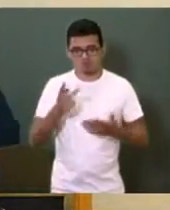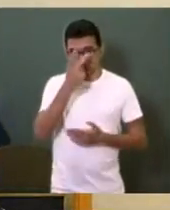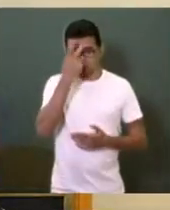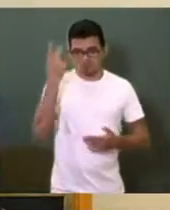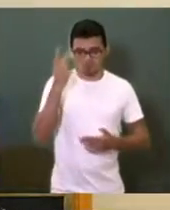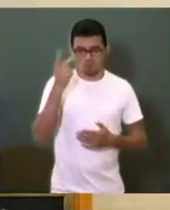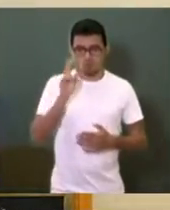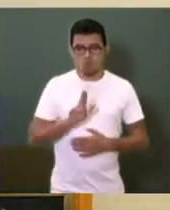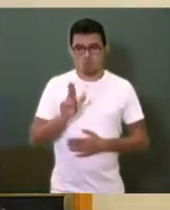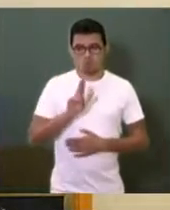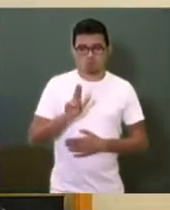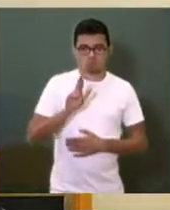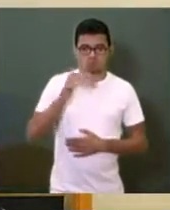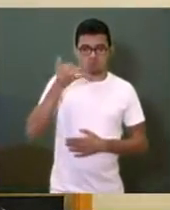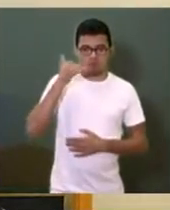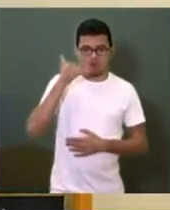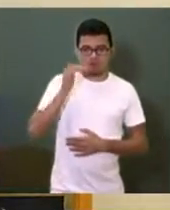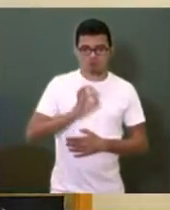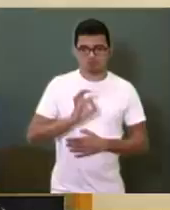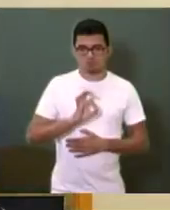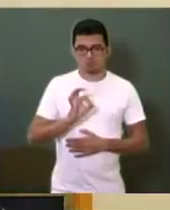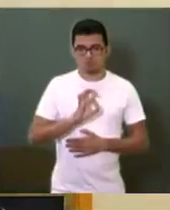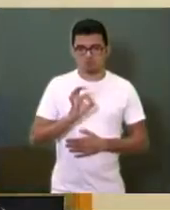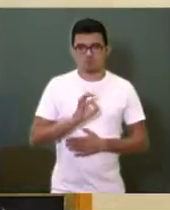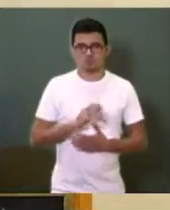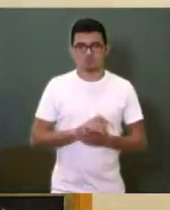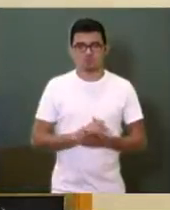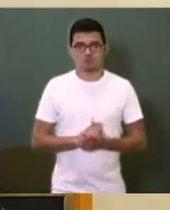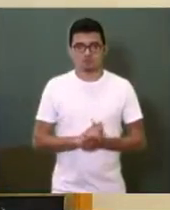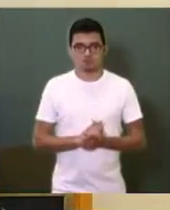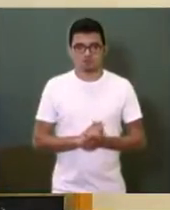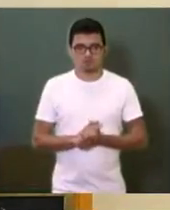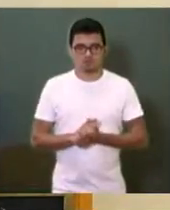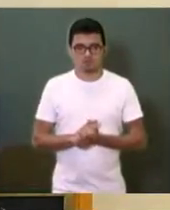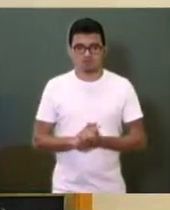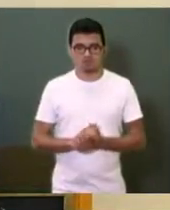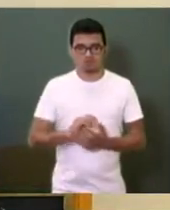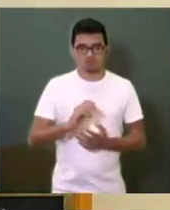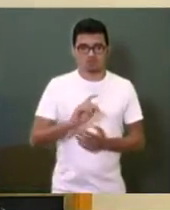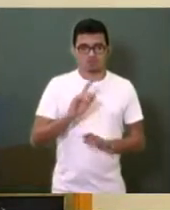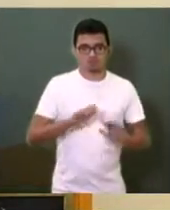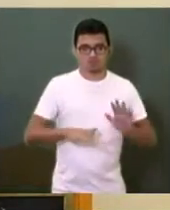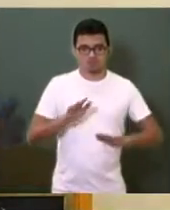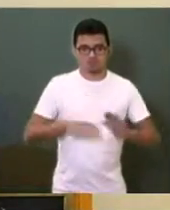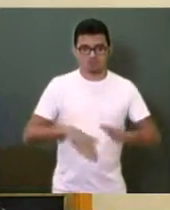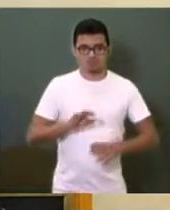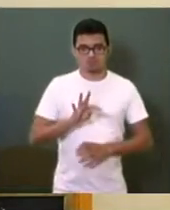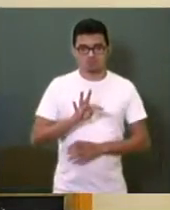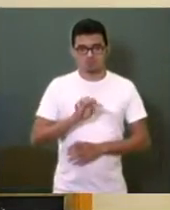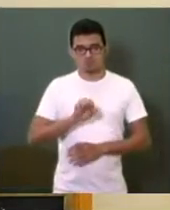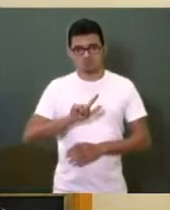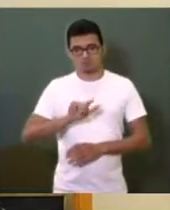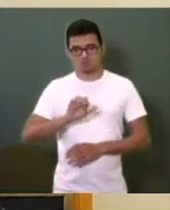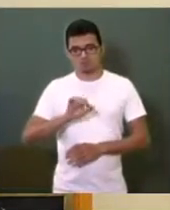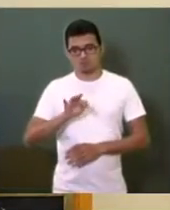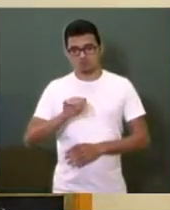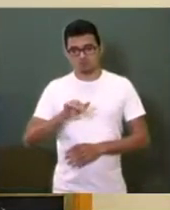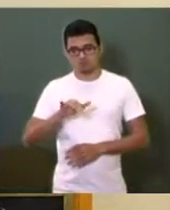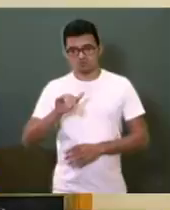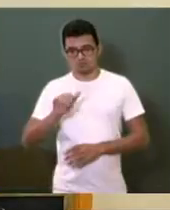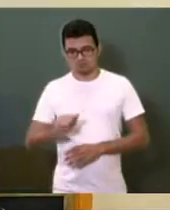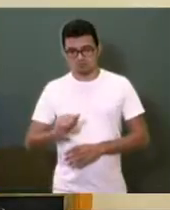telefone daqui o dia é a telefônica irá quebrar porque o facebook o